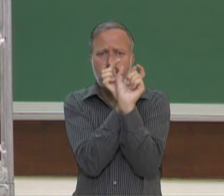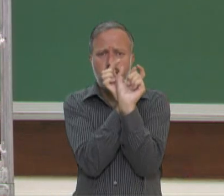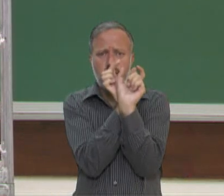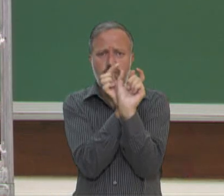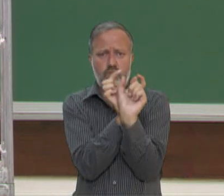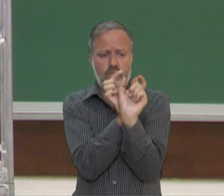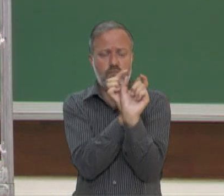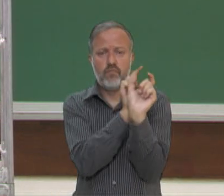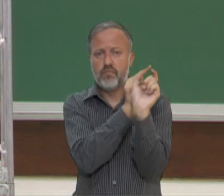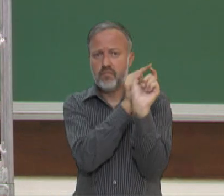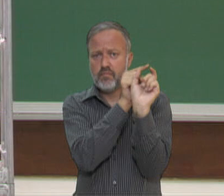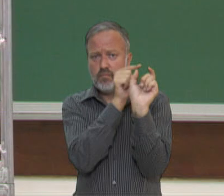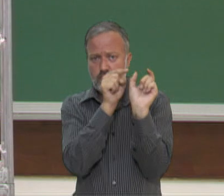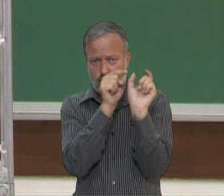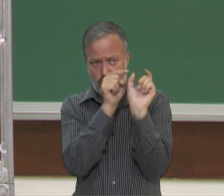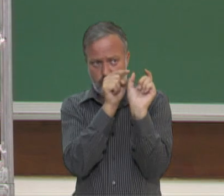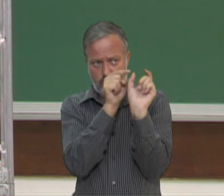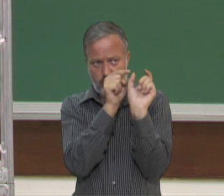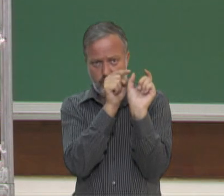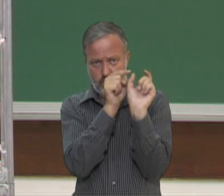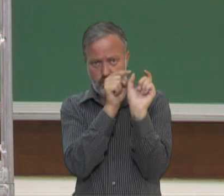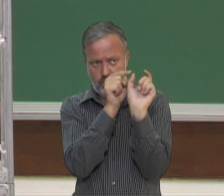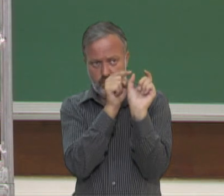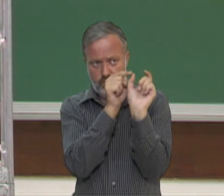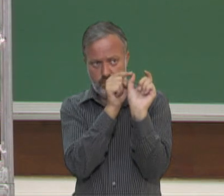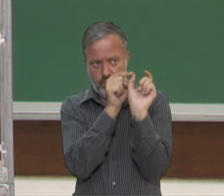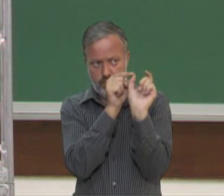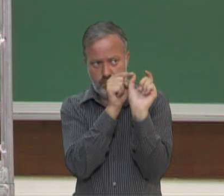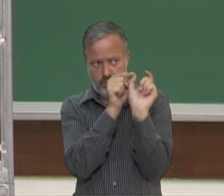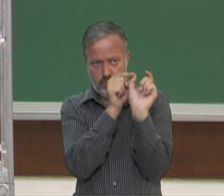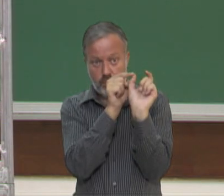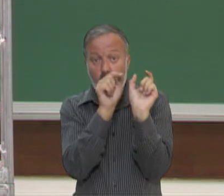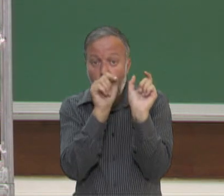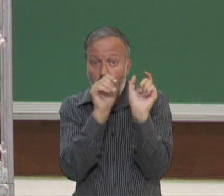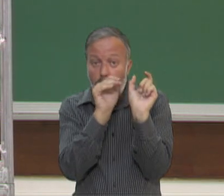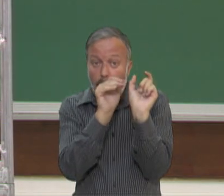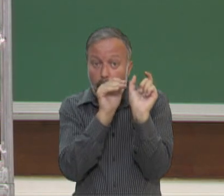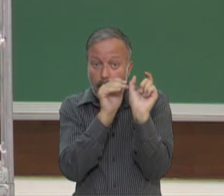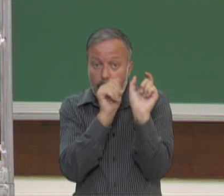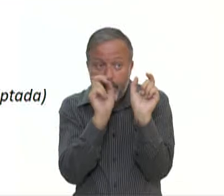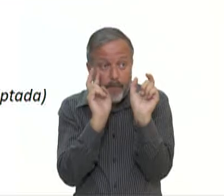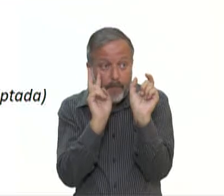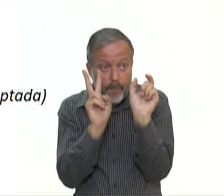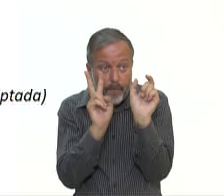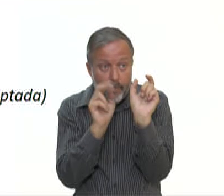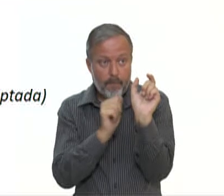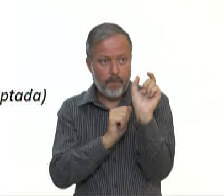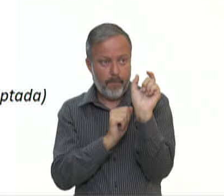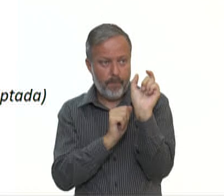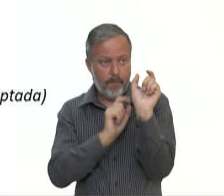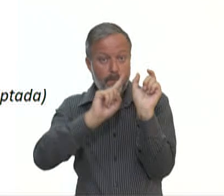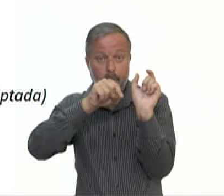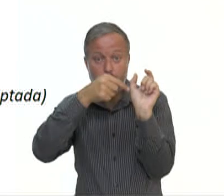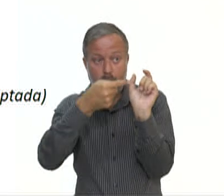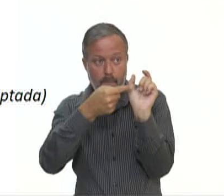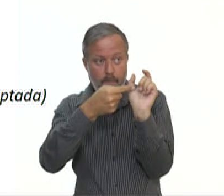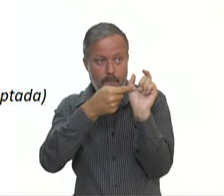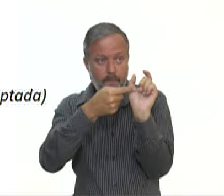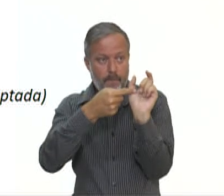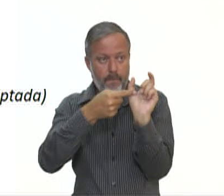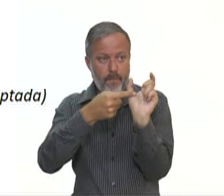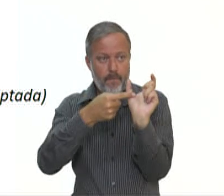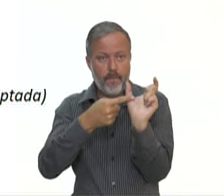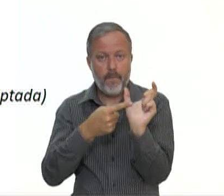está com um título, com uma fonte menor também. É uma pré-chamada, epígrafe ou antitítulo. Depois, em